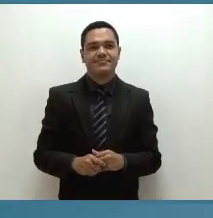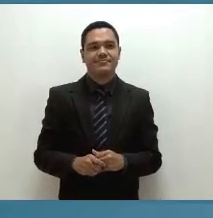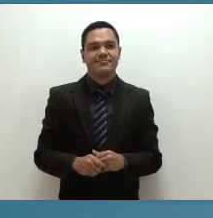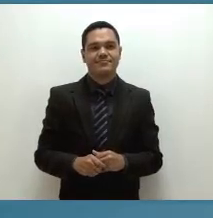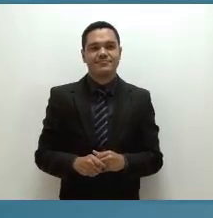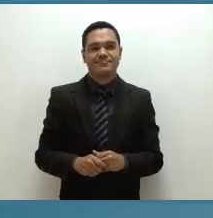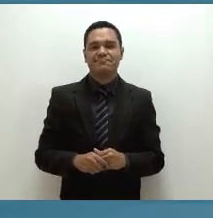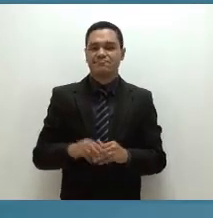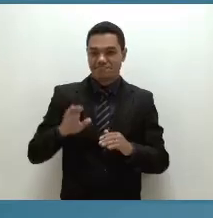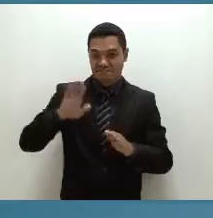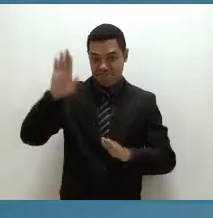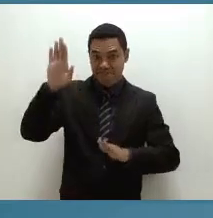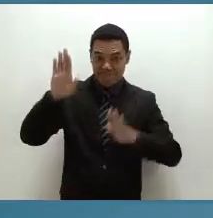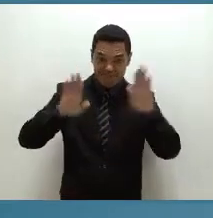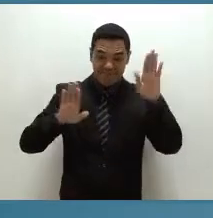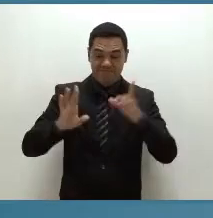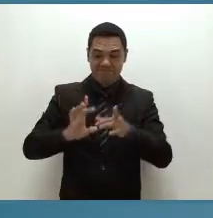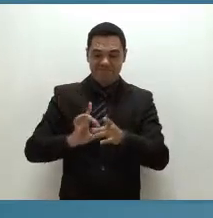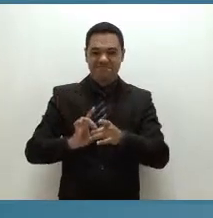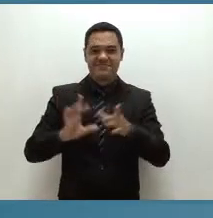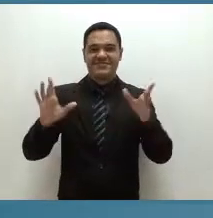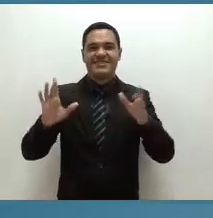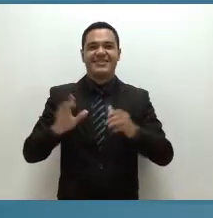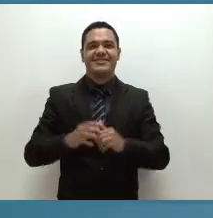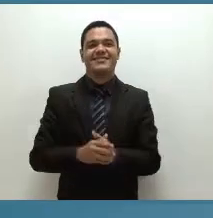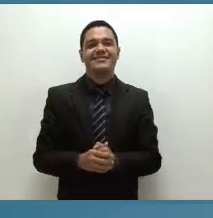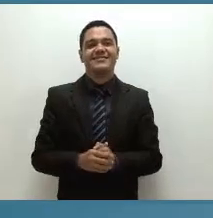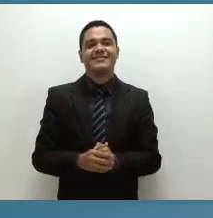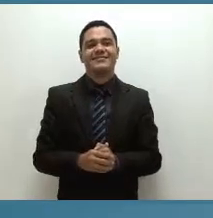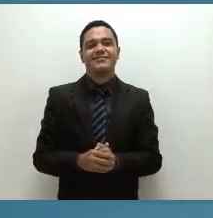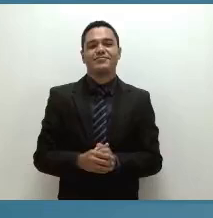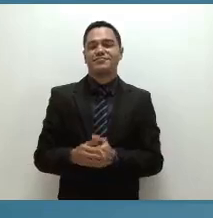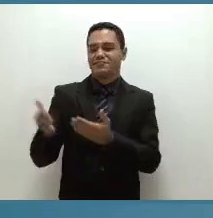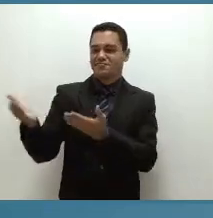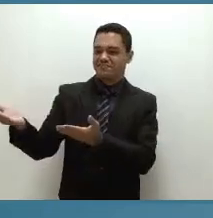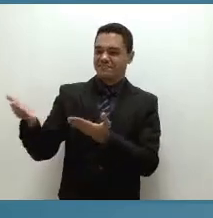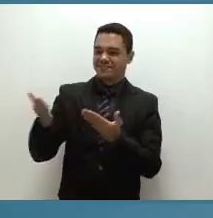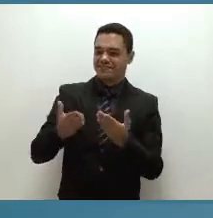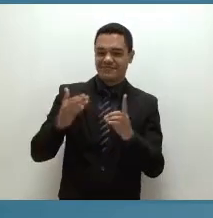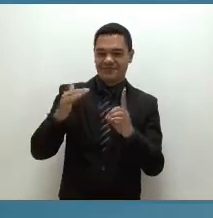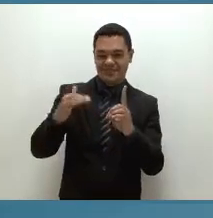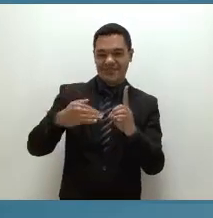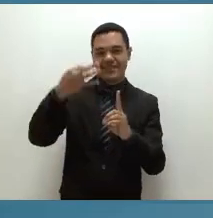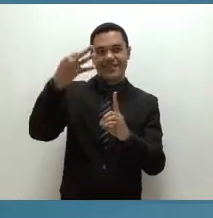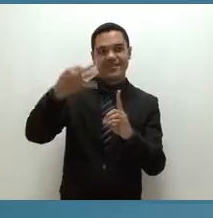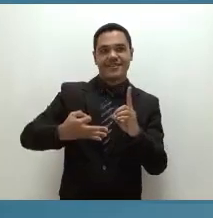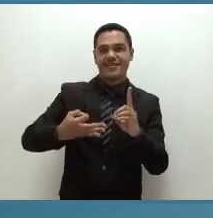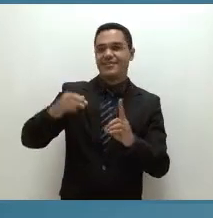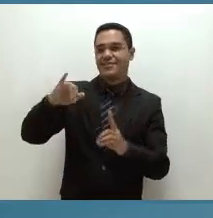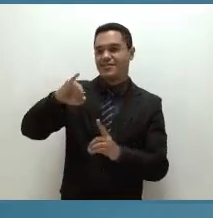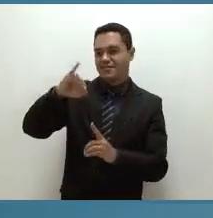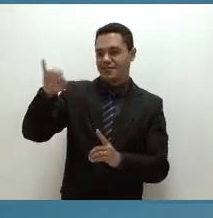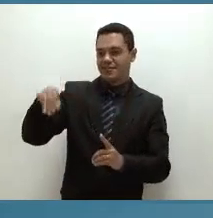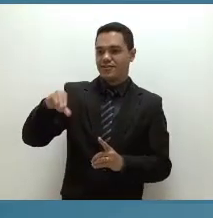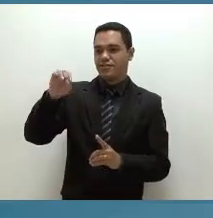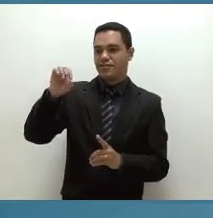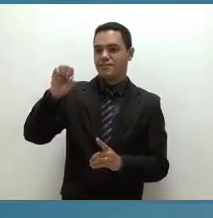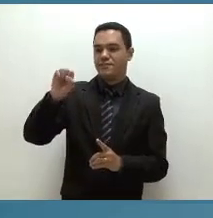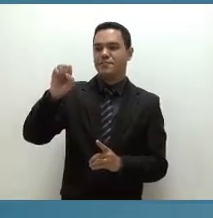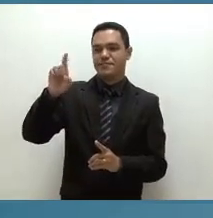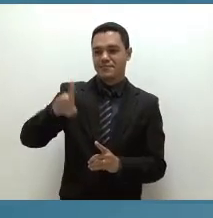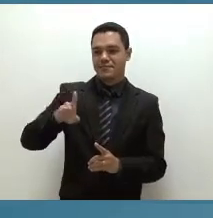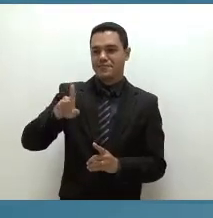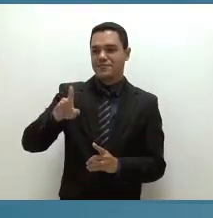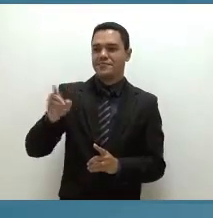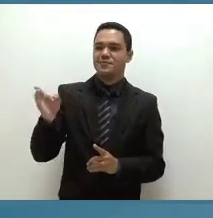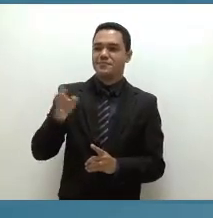Continua franqueada. Pois não, desembargador José Roberto. Senhora Presidente, eu quero aqui